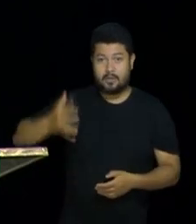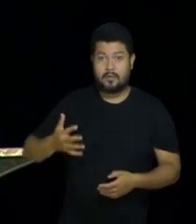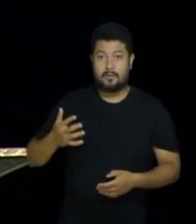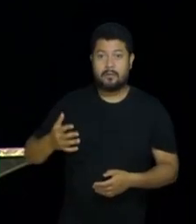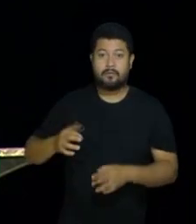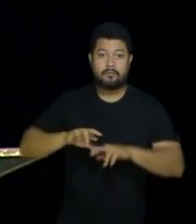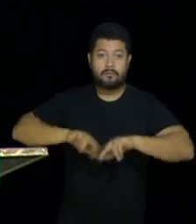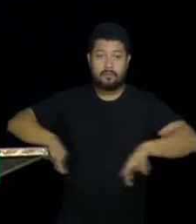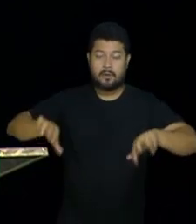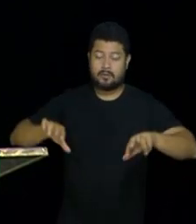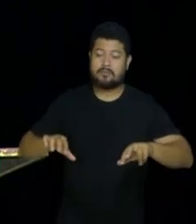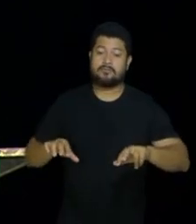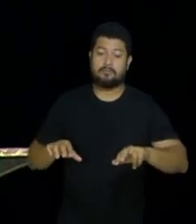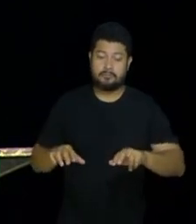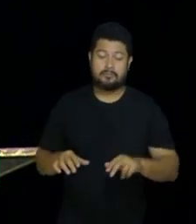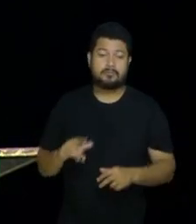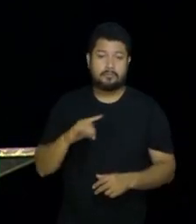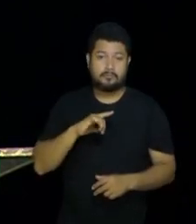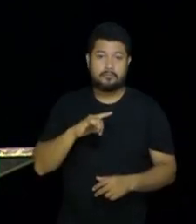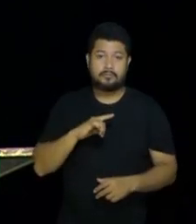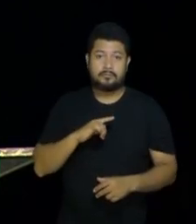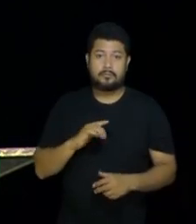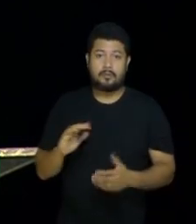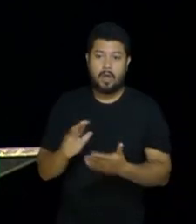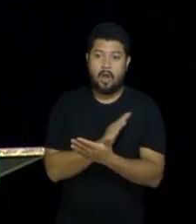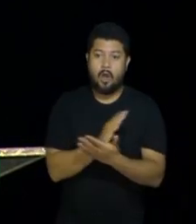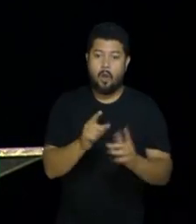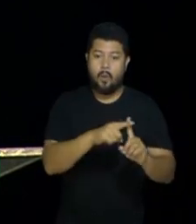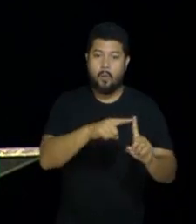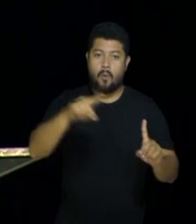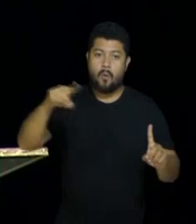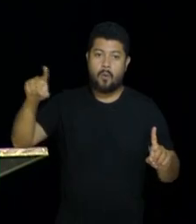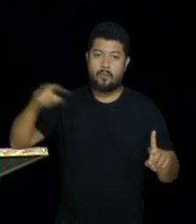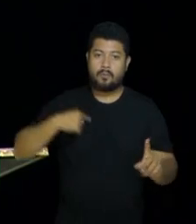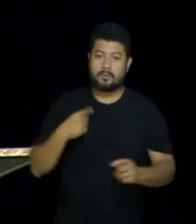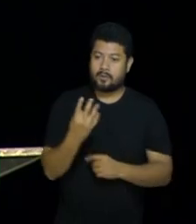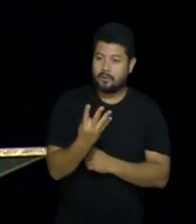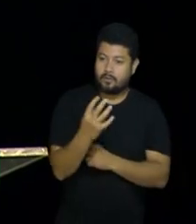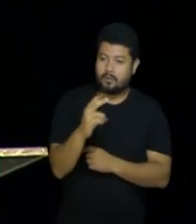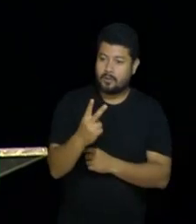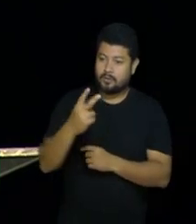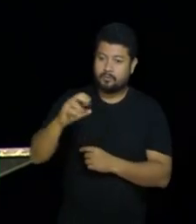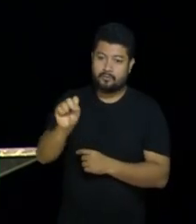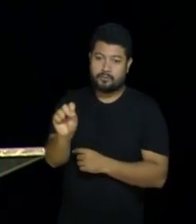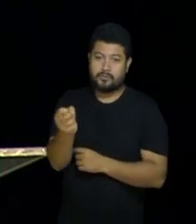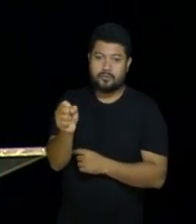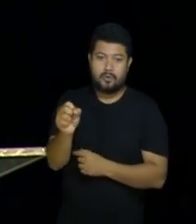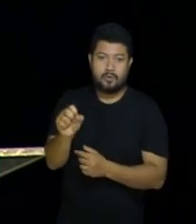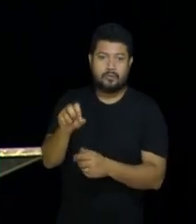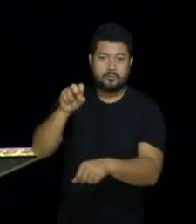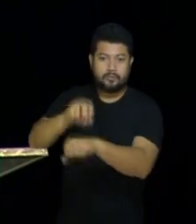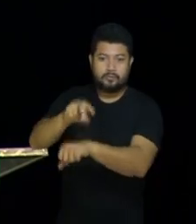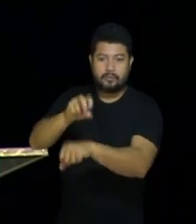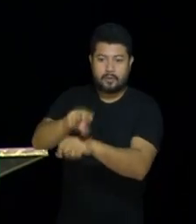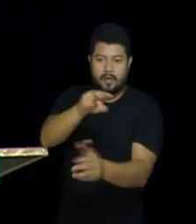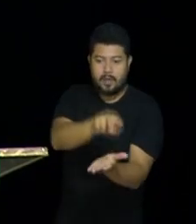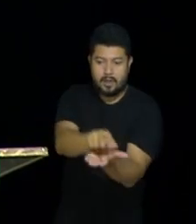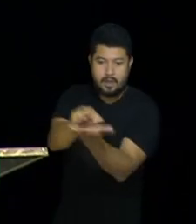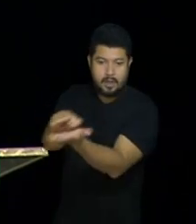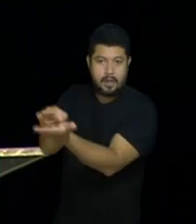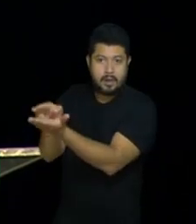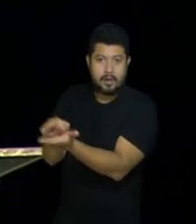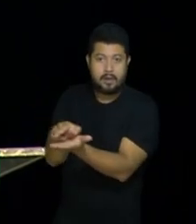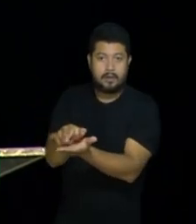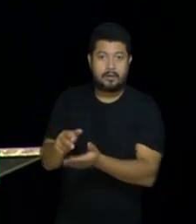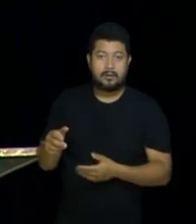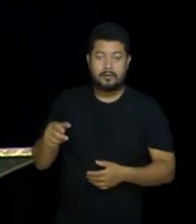gente. Um pouco dos nossos números. Nós estamos com 428 leitos hoje abertos no hospital,